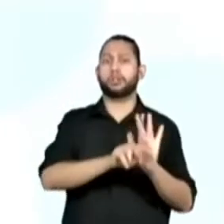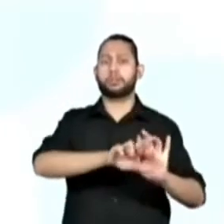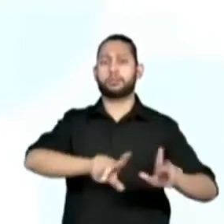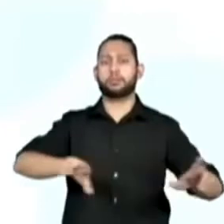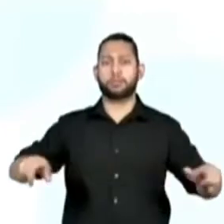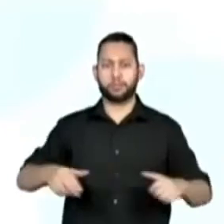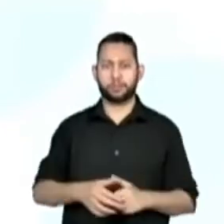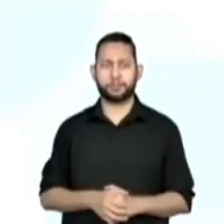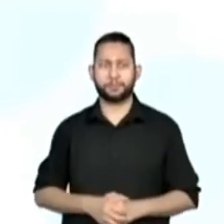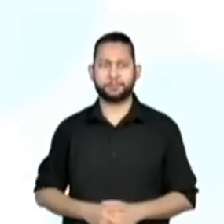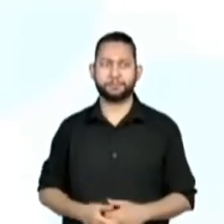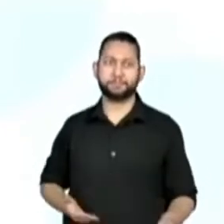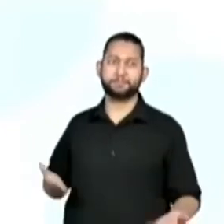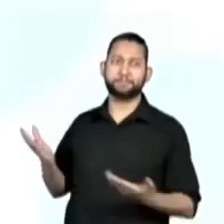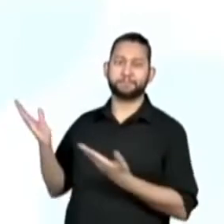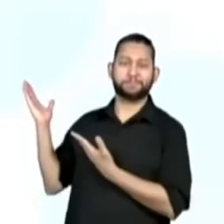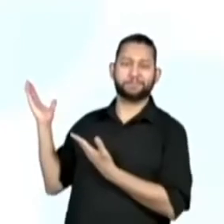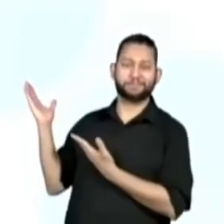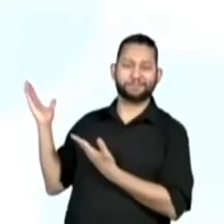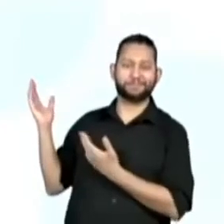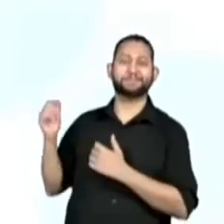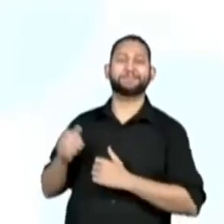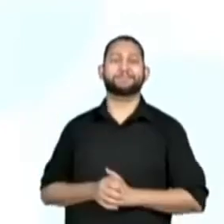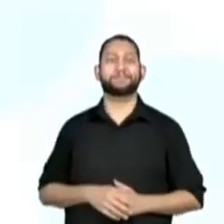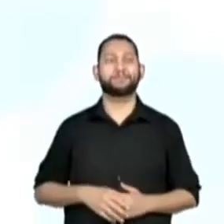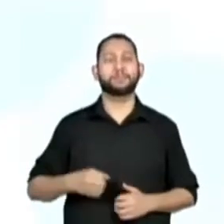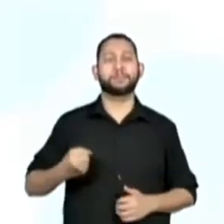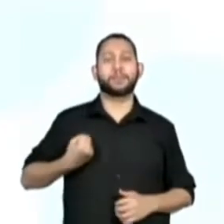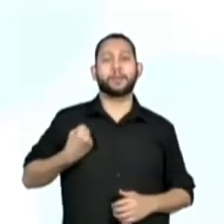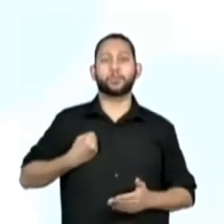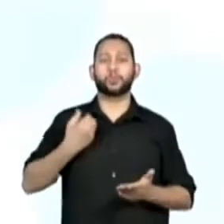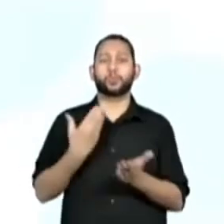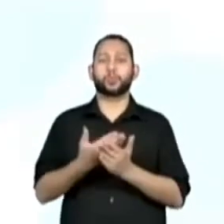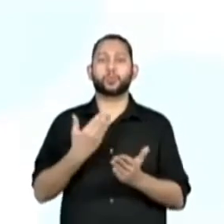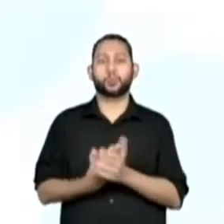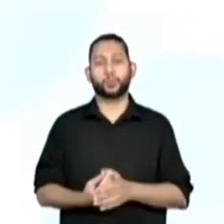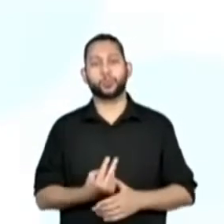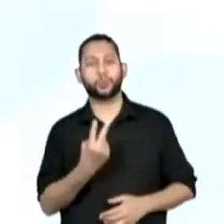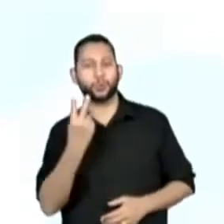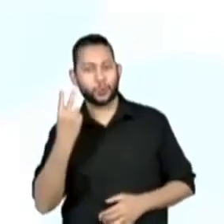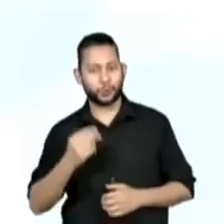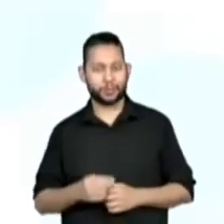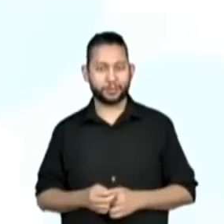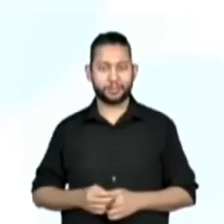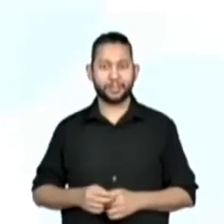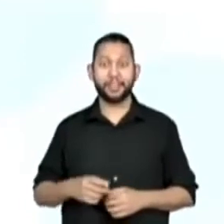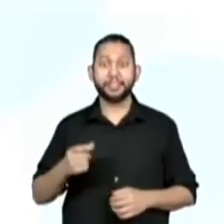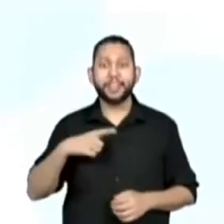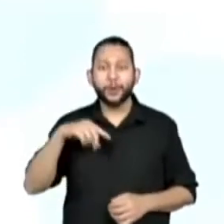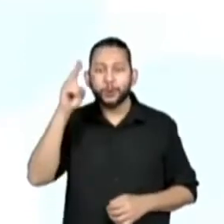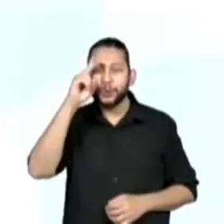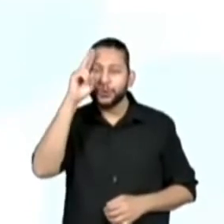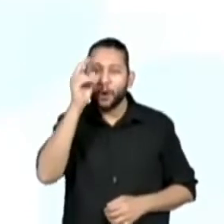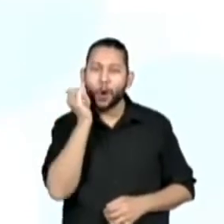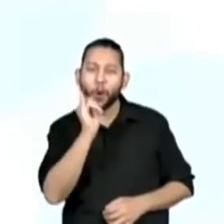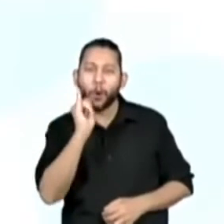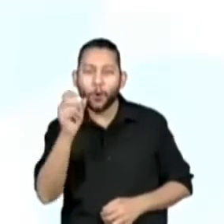Aqui está, sequência didática 2, escrita de contos de fadas. Como eu falei ontem, nós